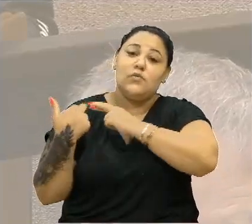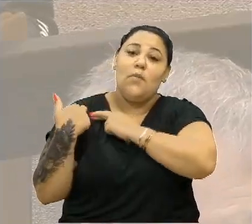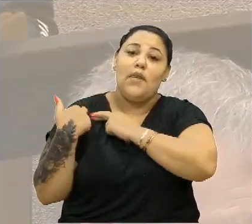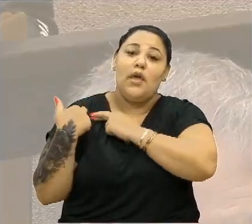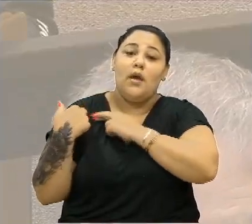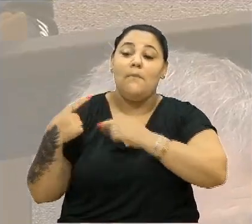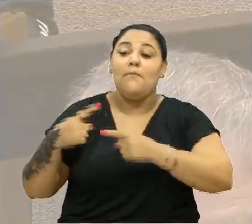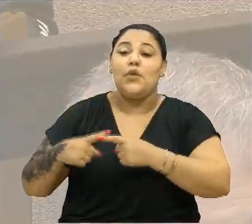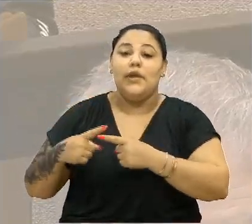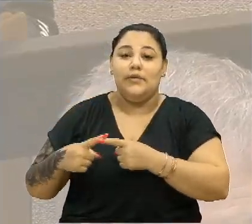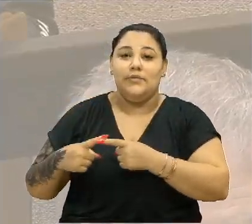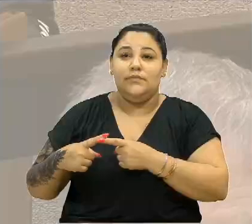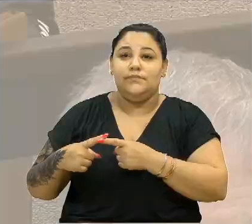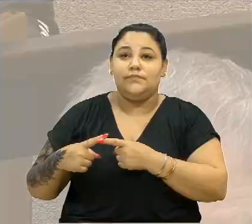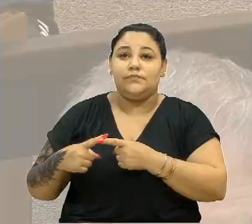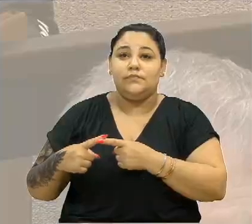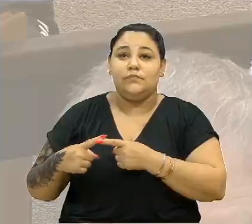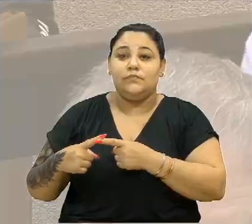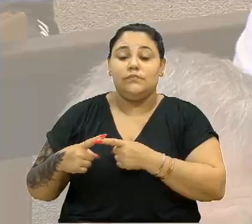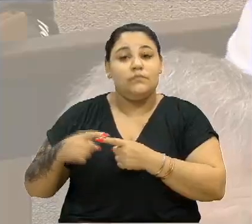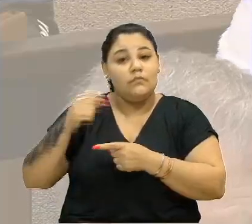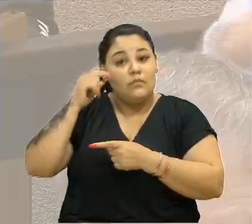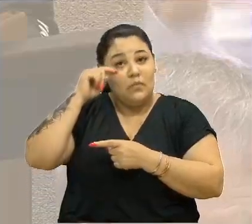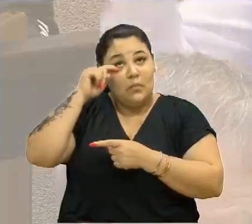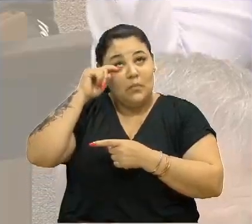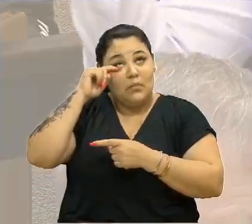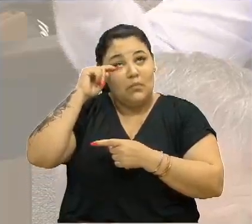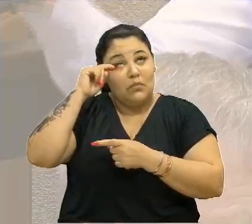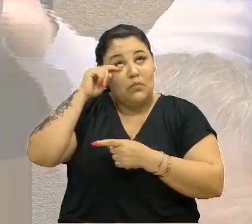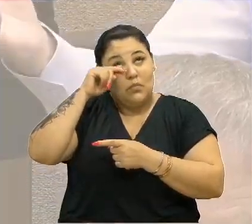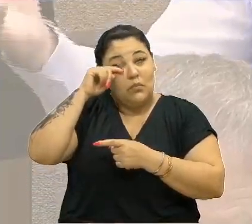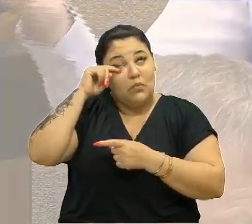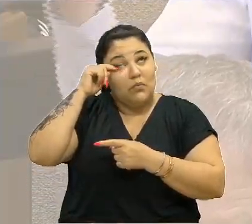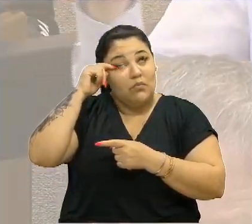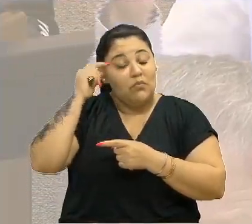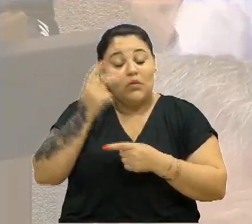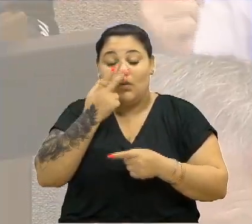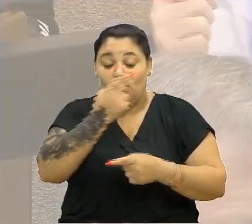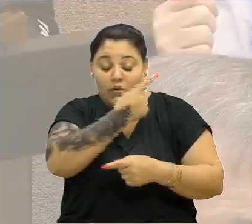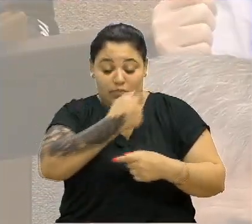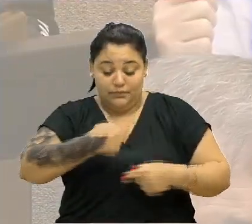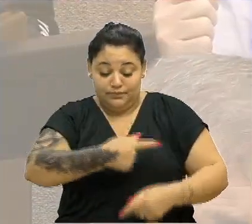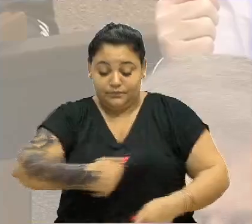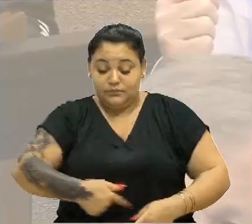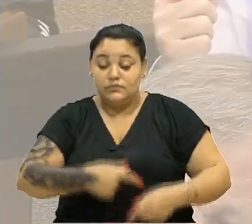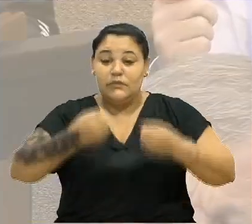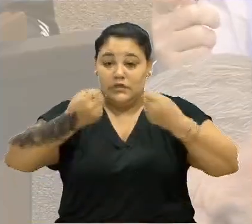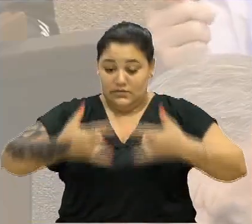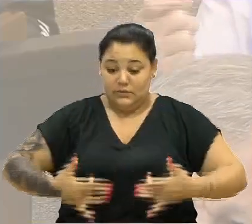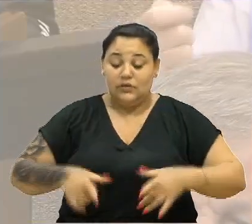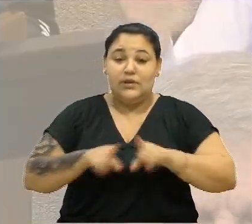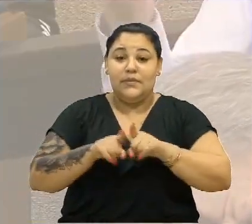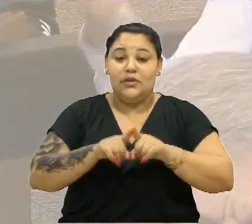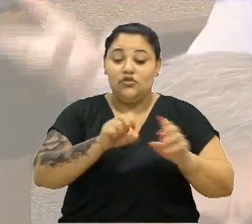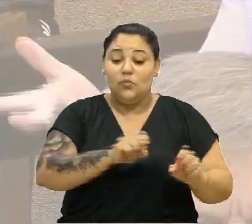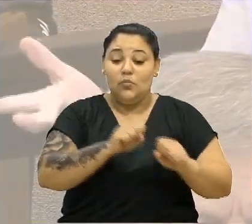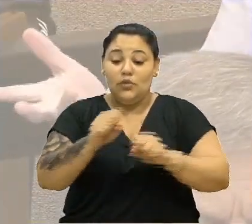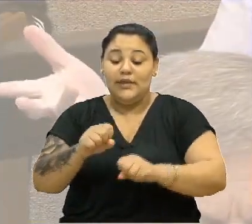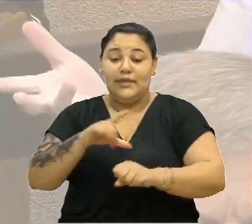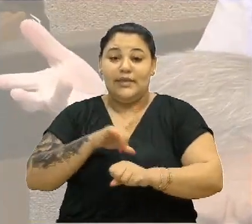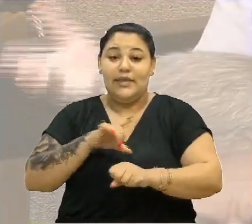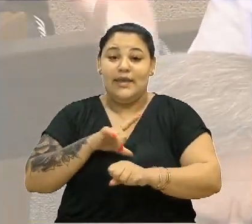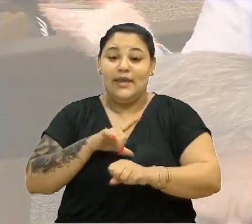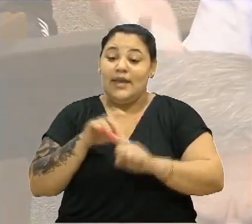ela vai, de uma forma, como o professor Zanquim muito fala, da gente poder ter uma educação